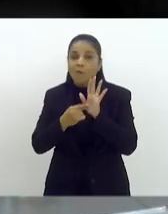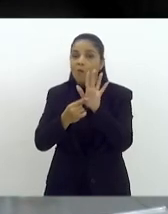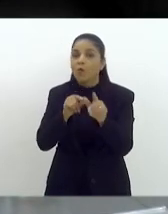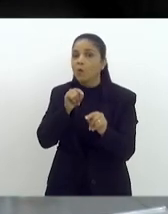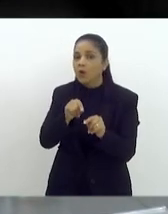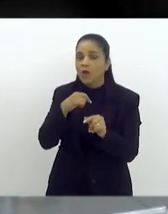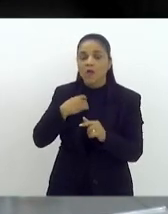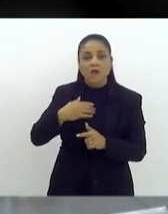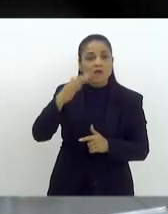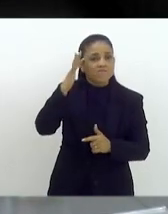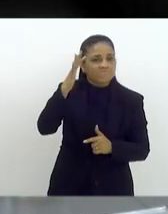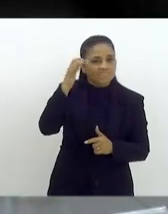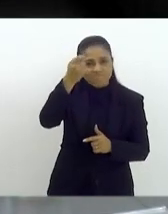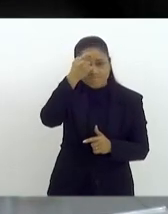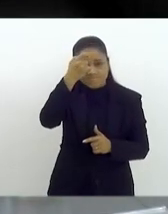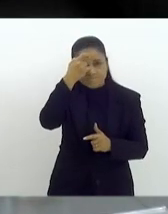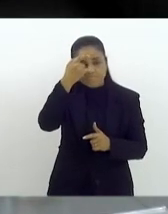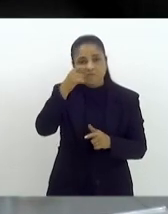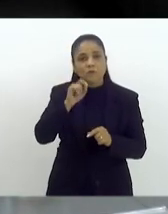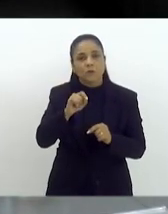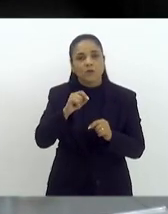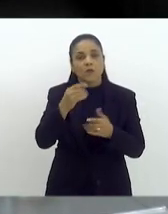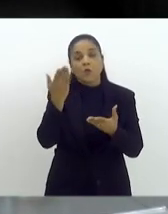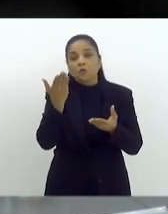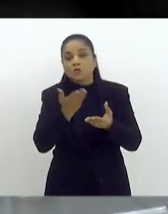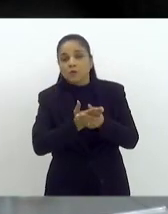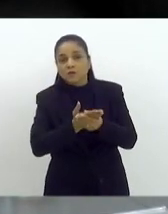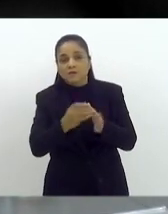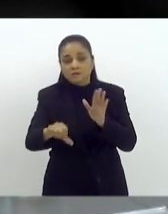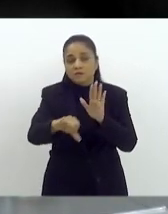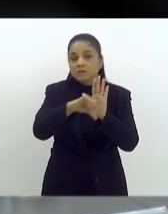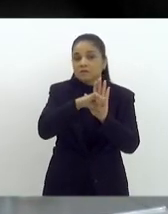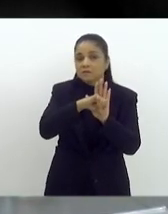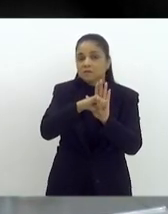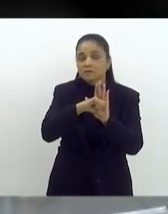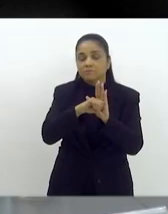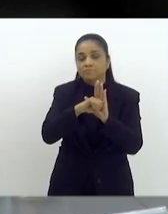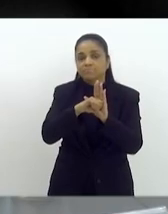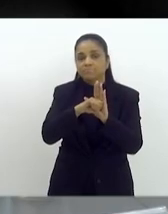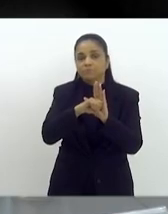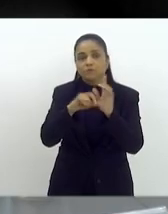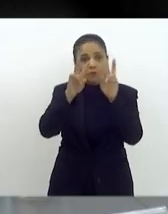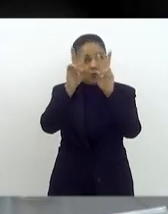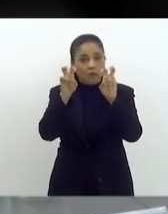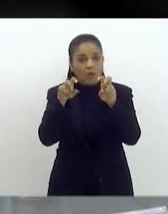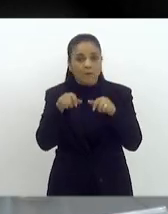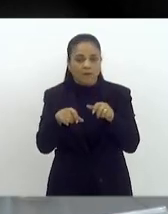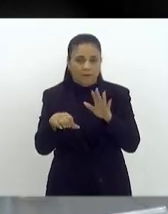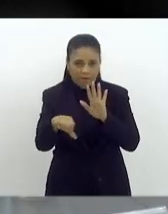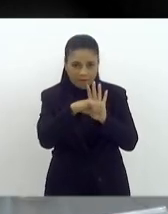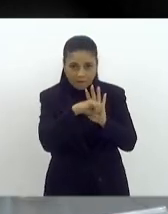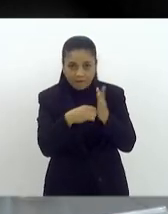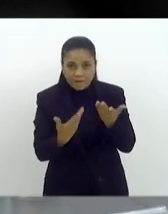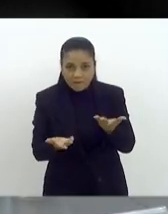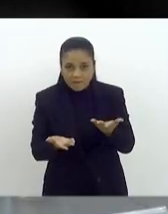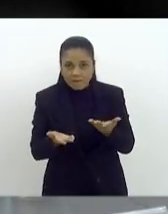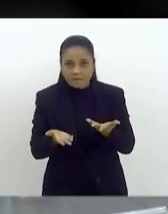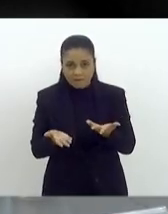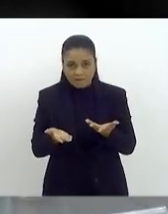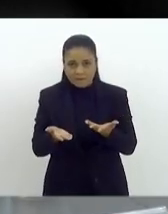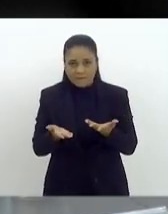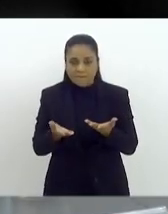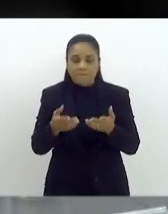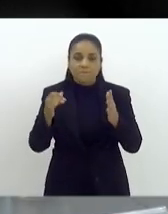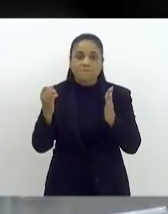a refletir sobre as práticas processuais e criminais sobre o enfrentamento desse tema então por exemplo